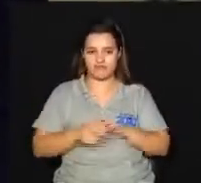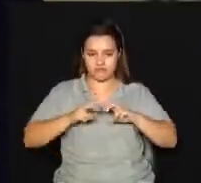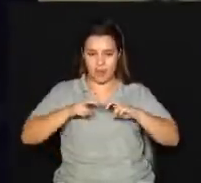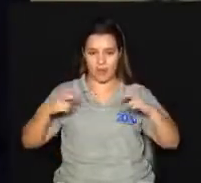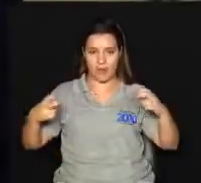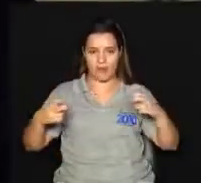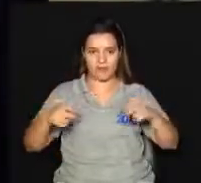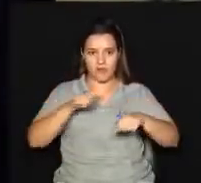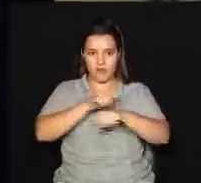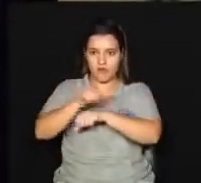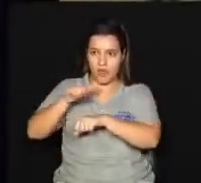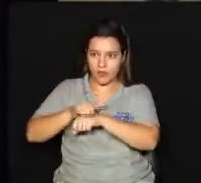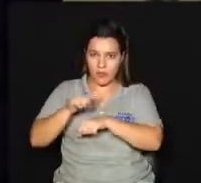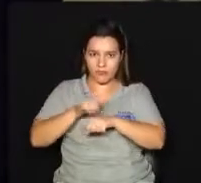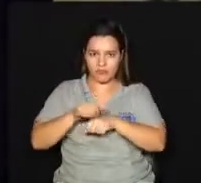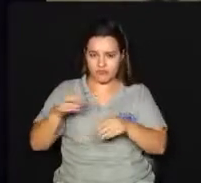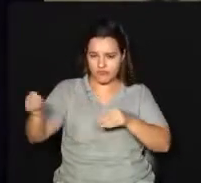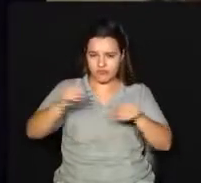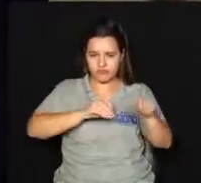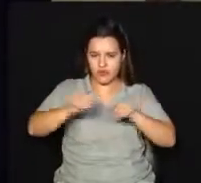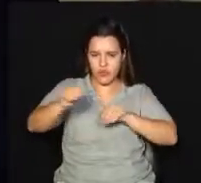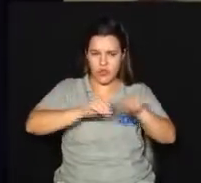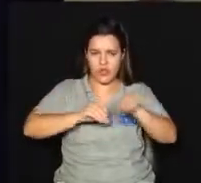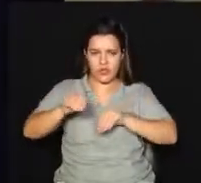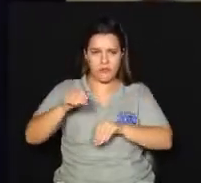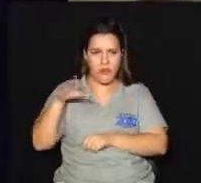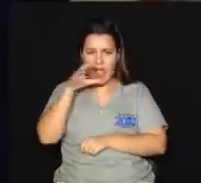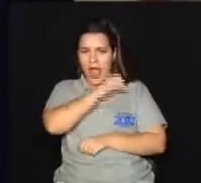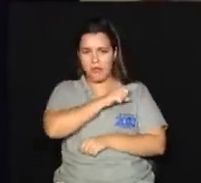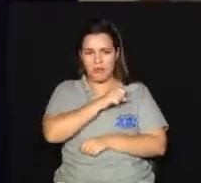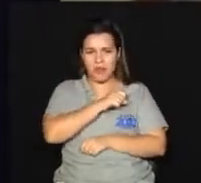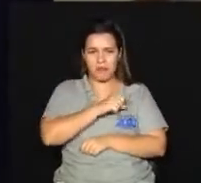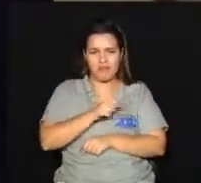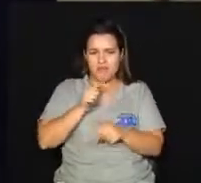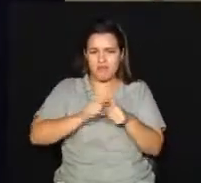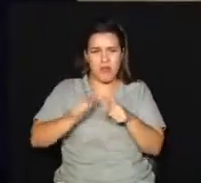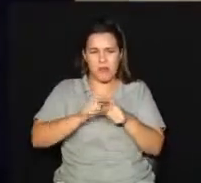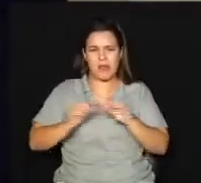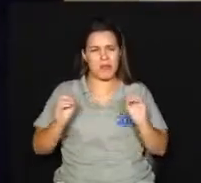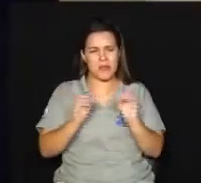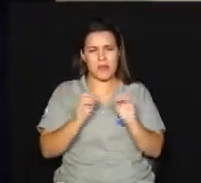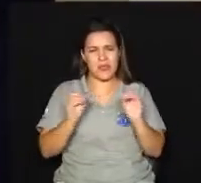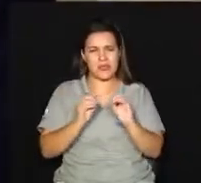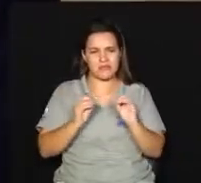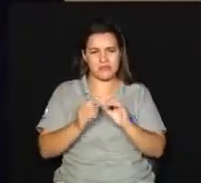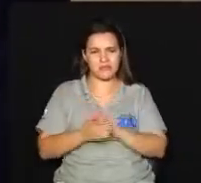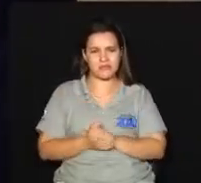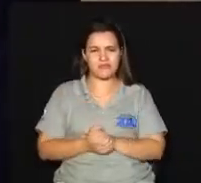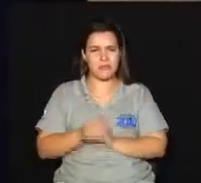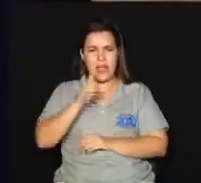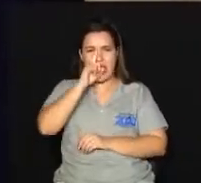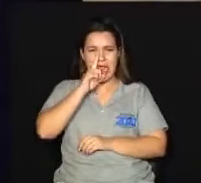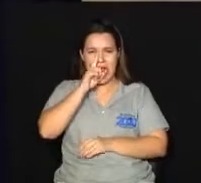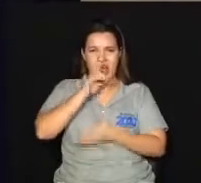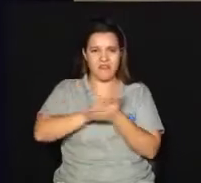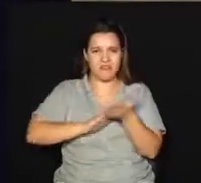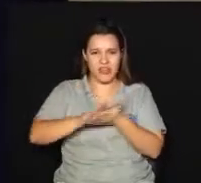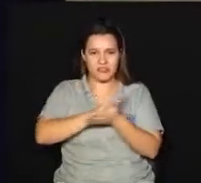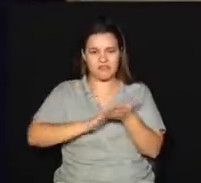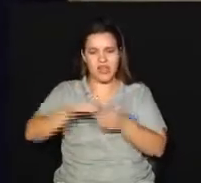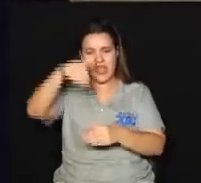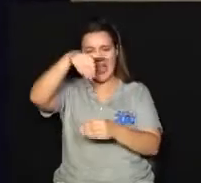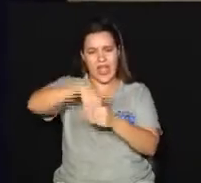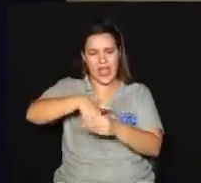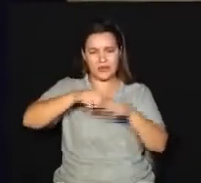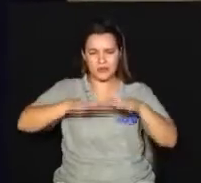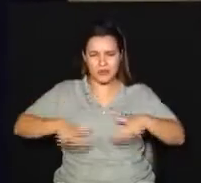que faltaram foram remanejados também prontamente. Não teve nenhuma intercorrência grave, não. Foi uma eleição